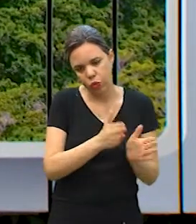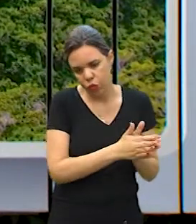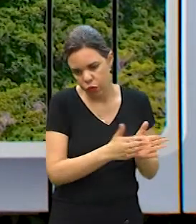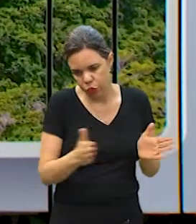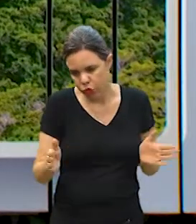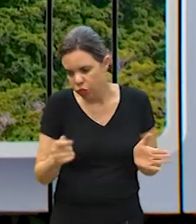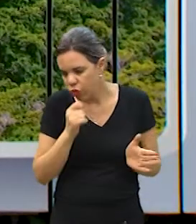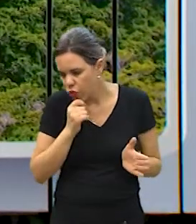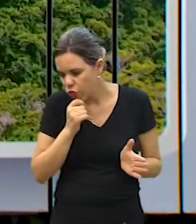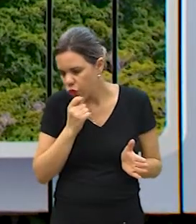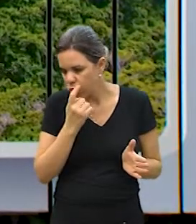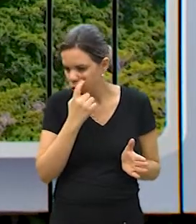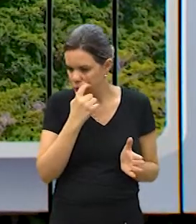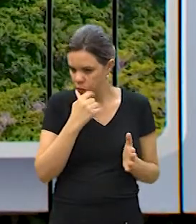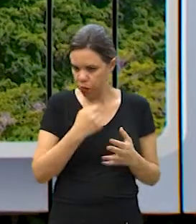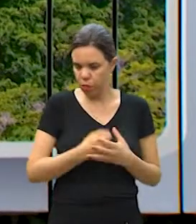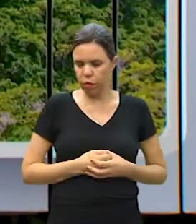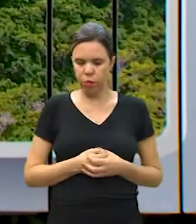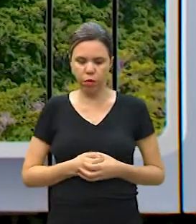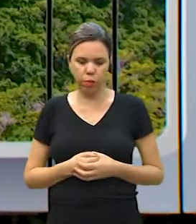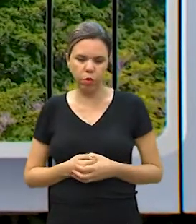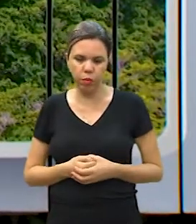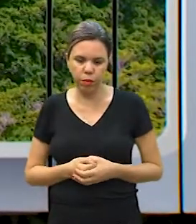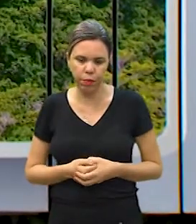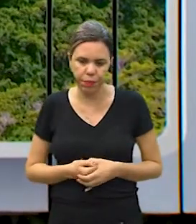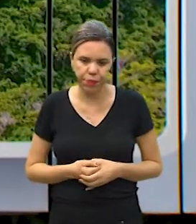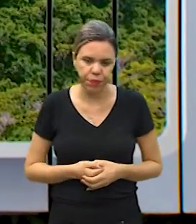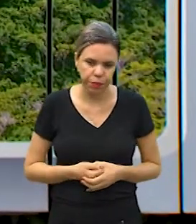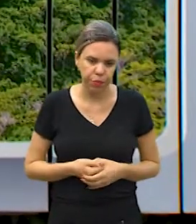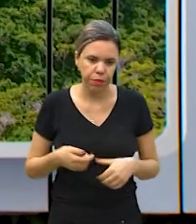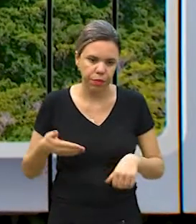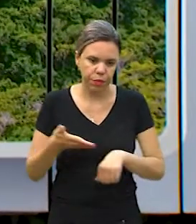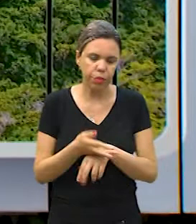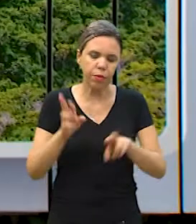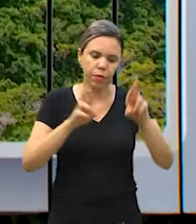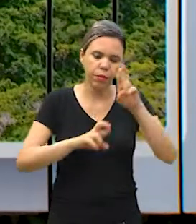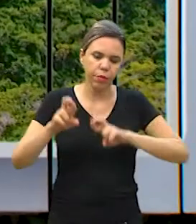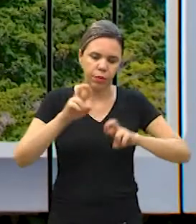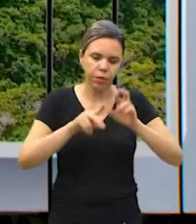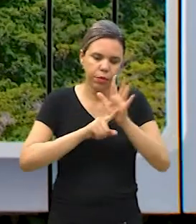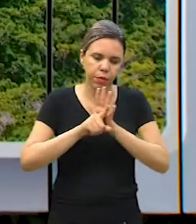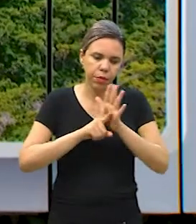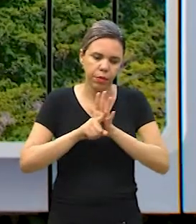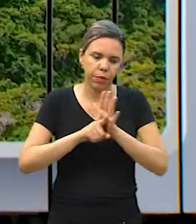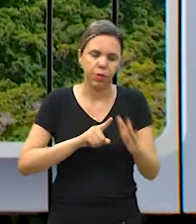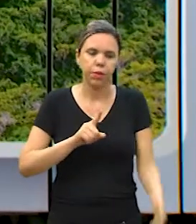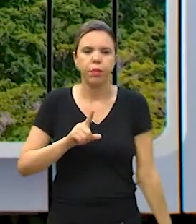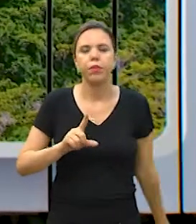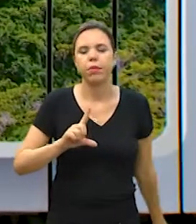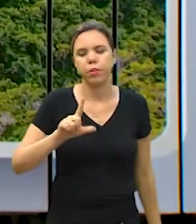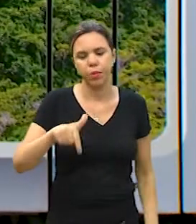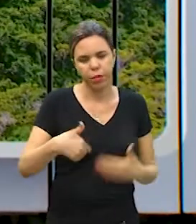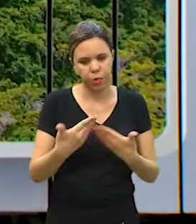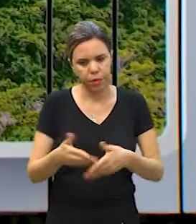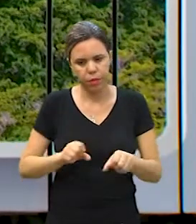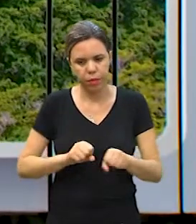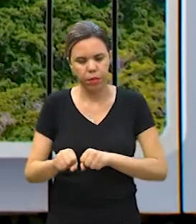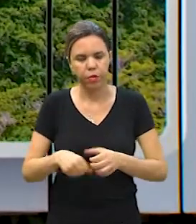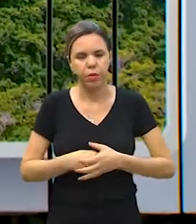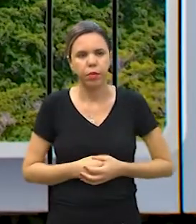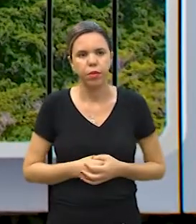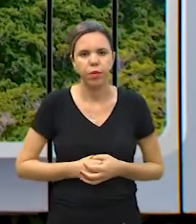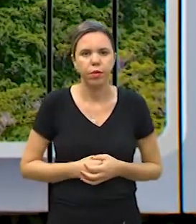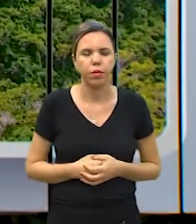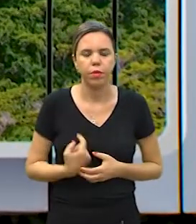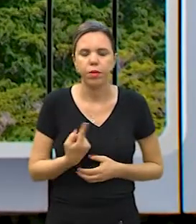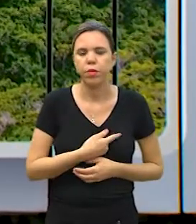curso, com a entrada para um laboratório de pesquisa logo na sequência da